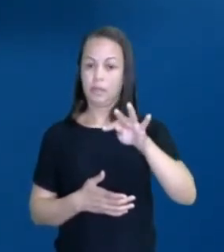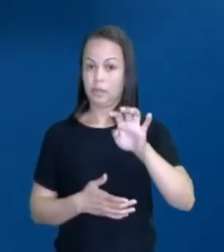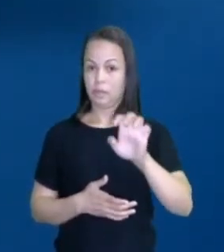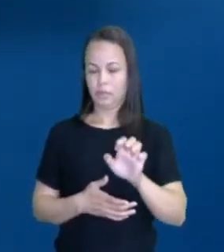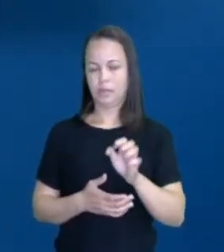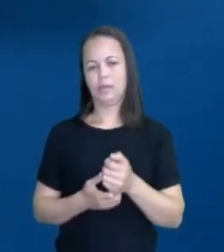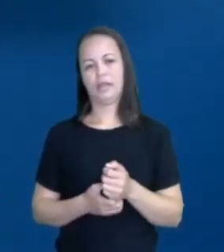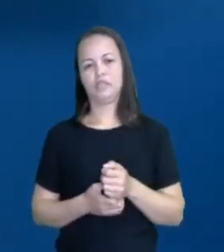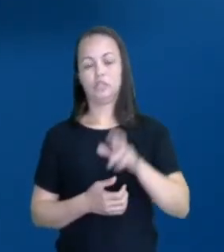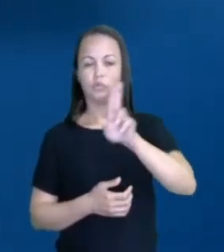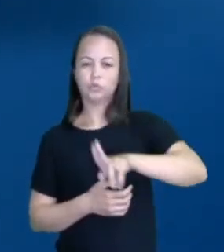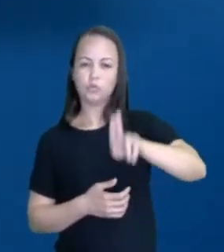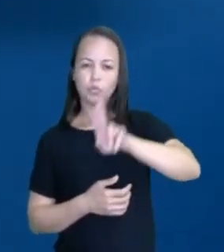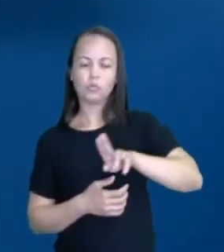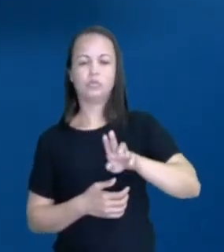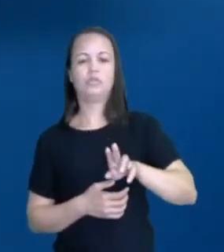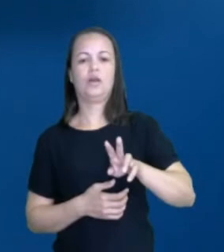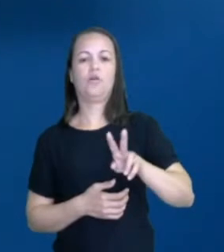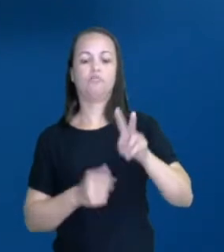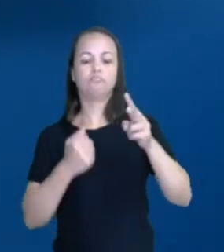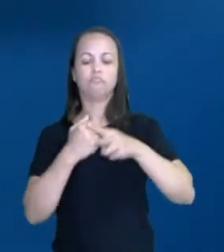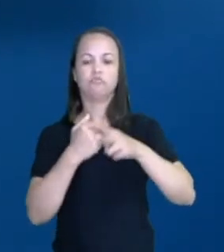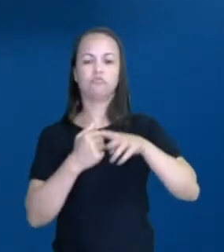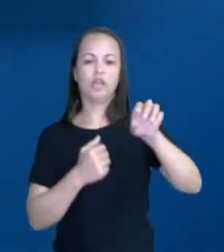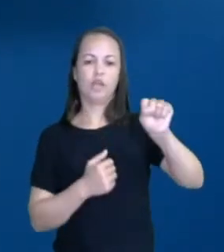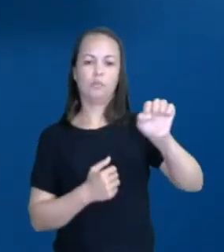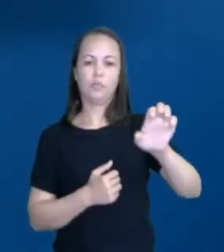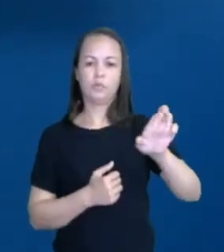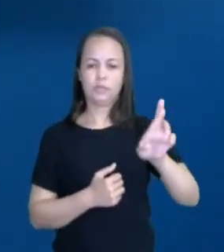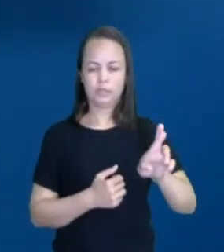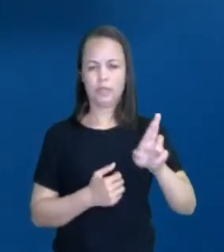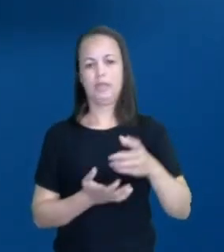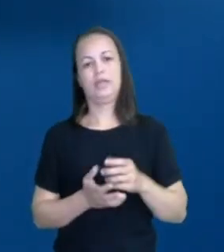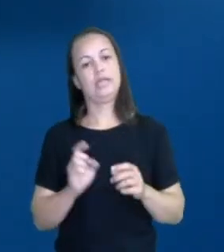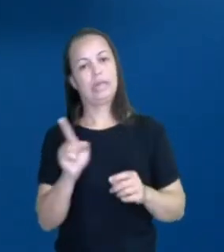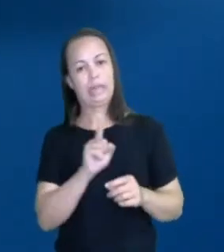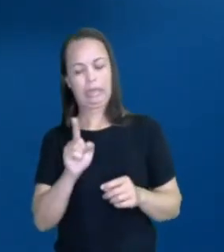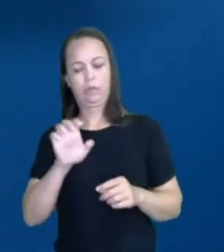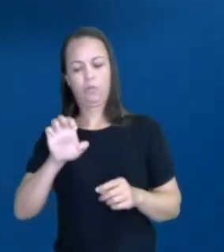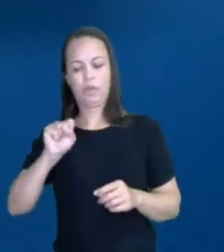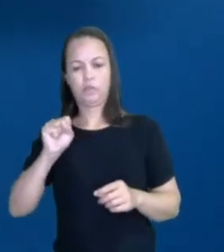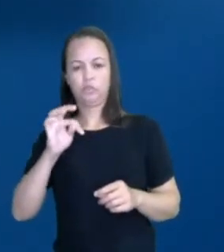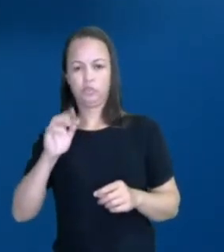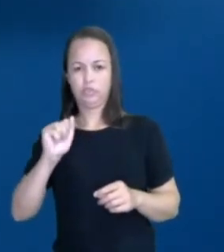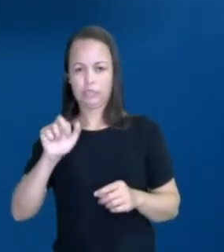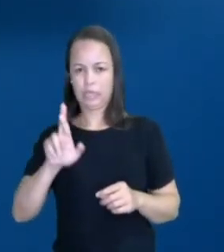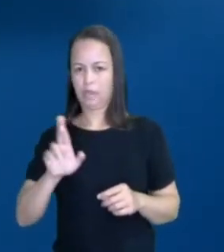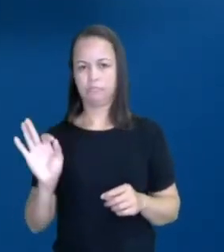não o verbo estar, porque o verbo estar sempre vai indicar para a gente uma coisa mais momentânea.